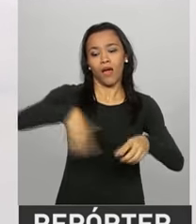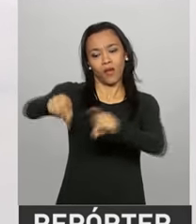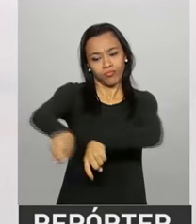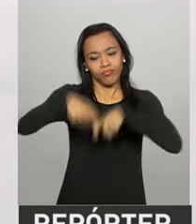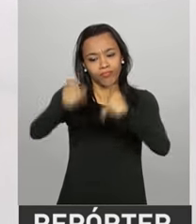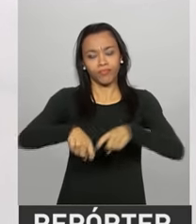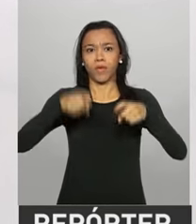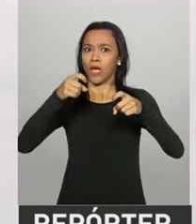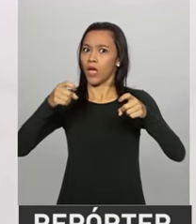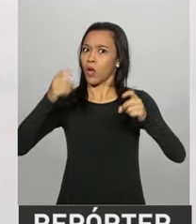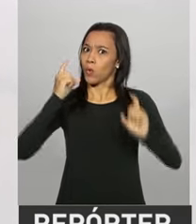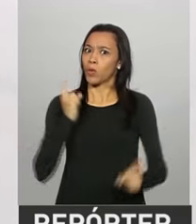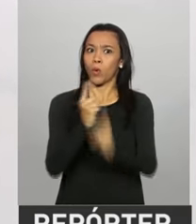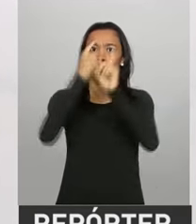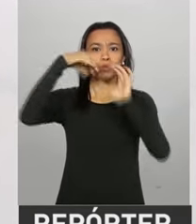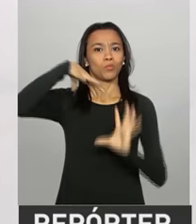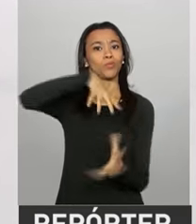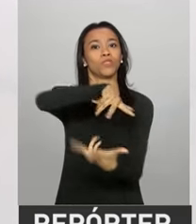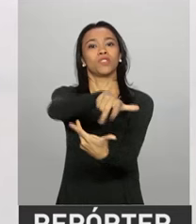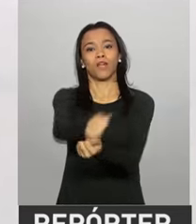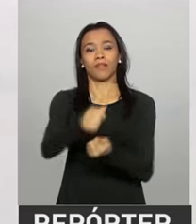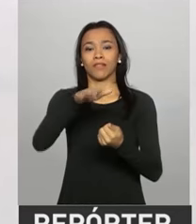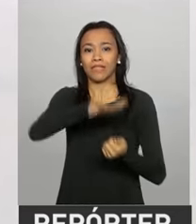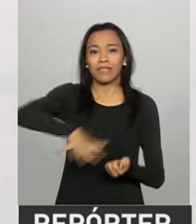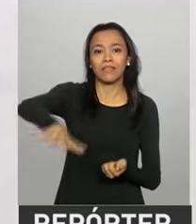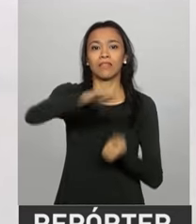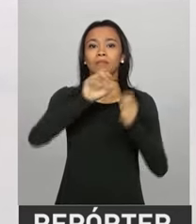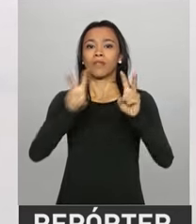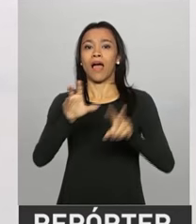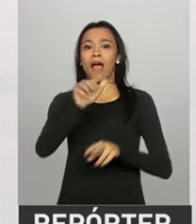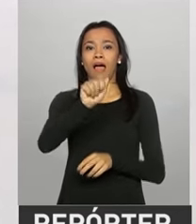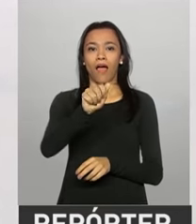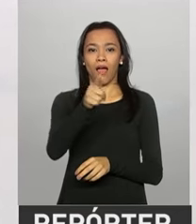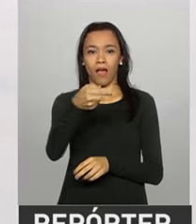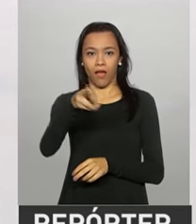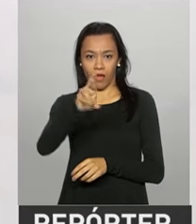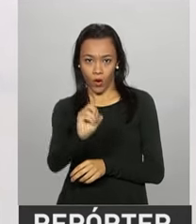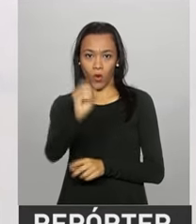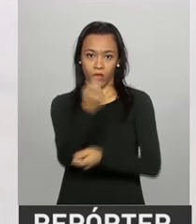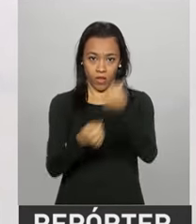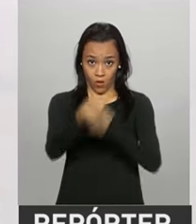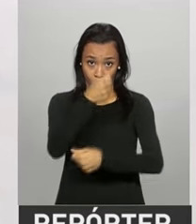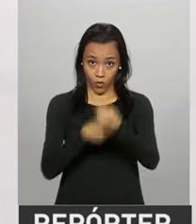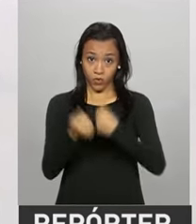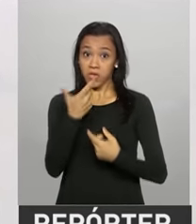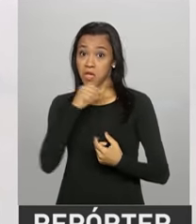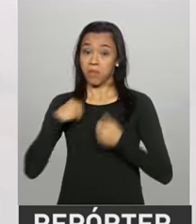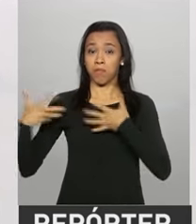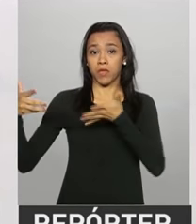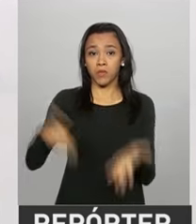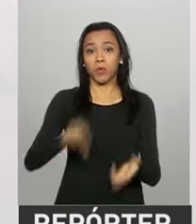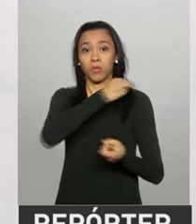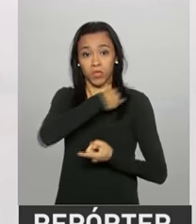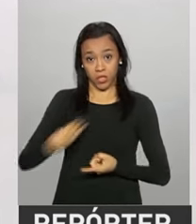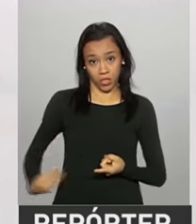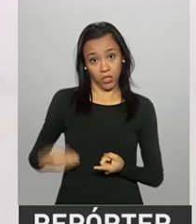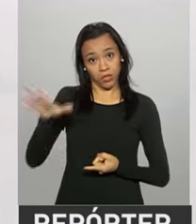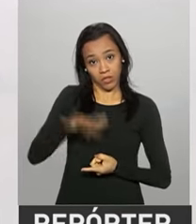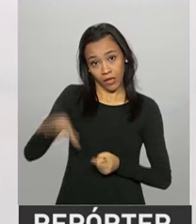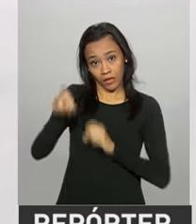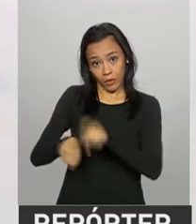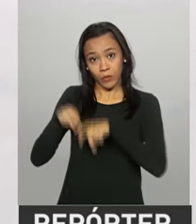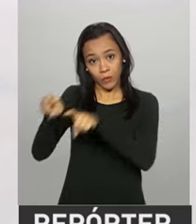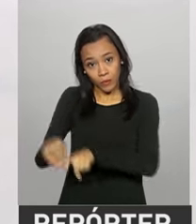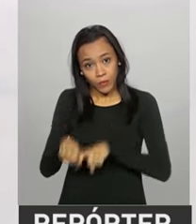do agronegócio mundial. É, participaram desse evento ao lado do presidente em exercício, Michel Temer, os ministros da Agricultura,